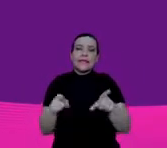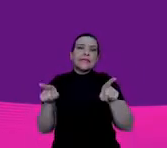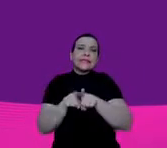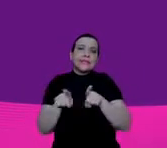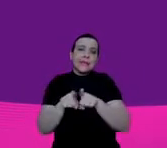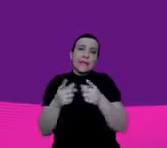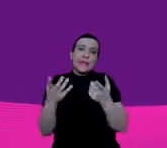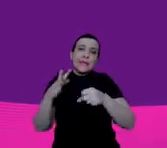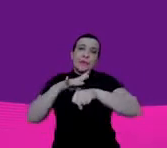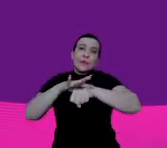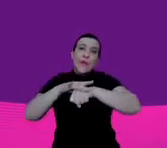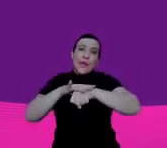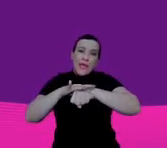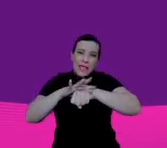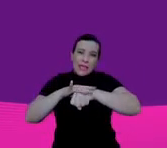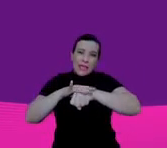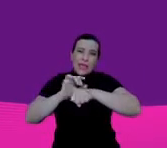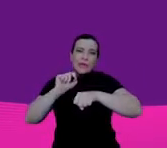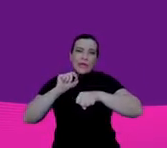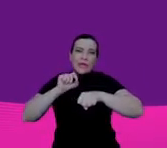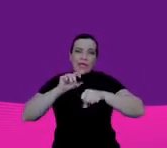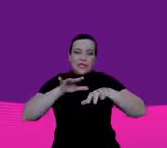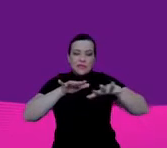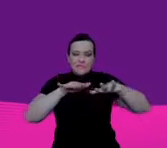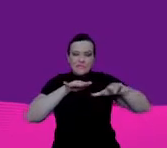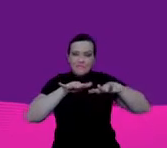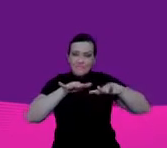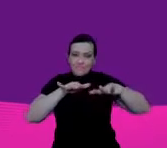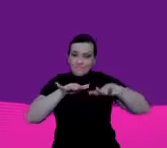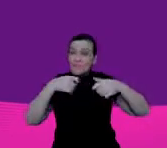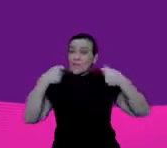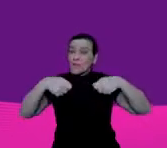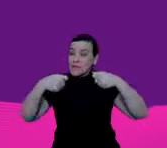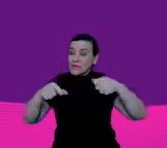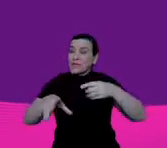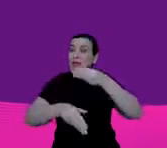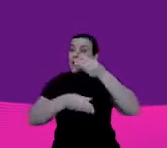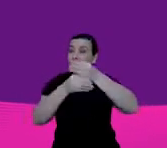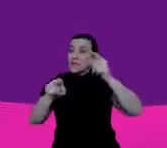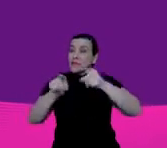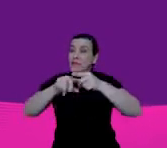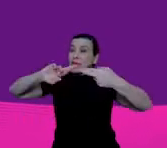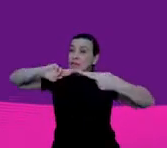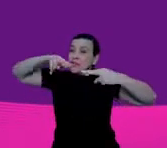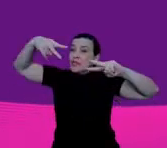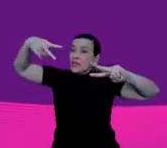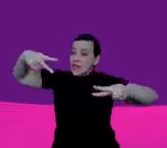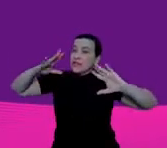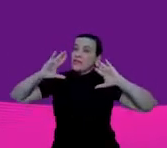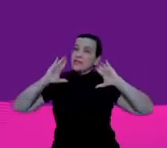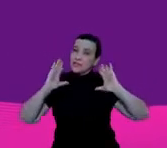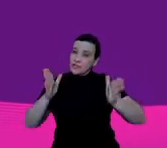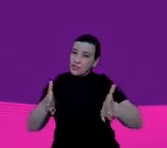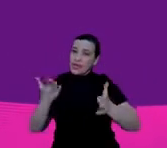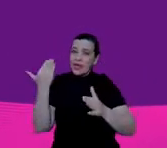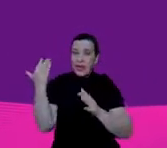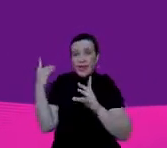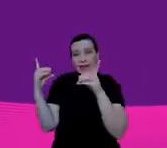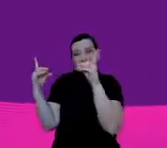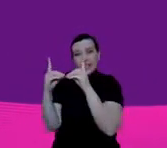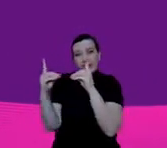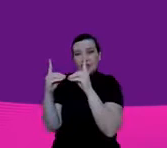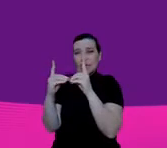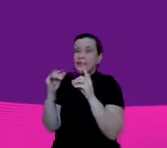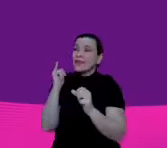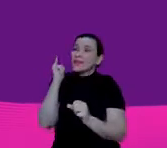hoje em dia sem falar de genética. Isso já aparece também no consultório, quando o paciente chega falando: doutor, estou muito preocupado, meu